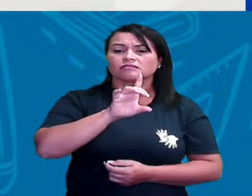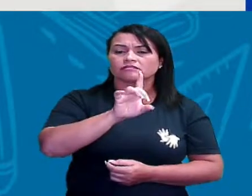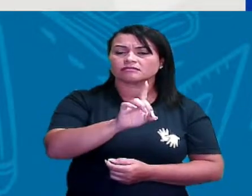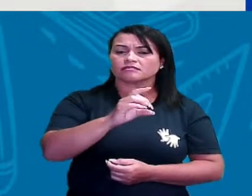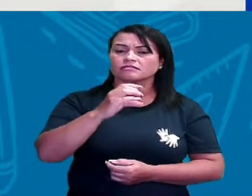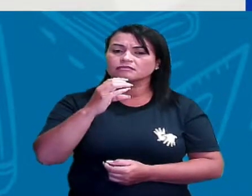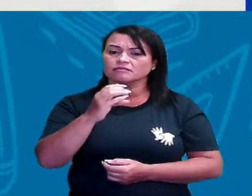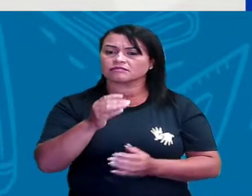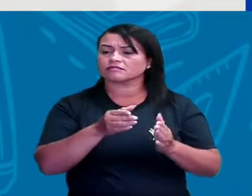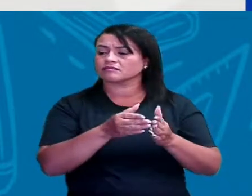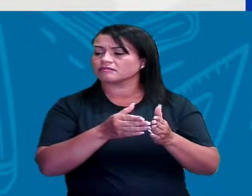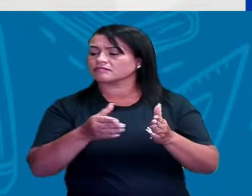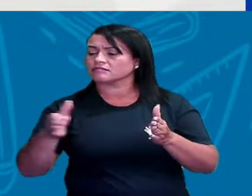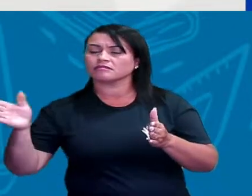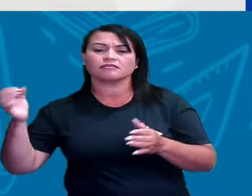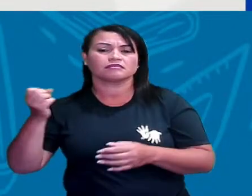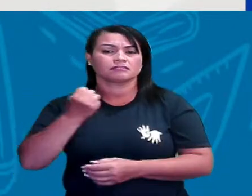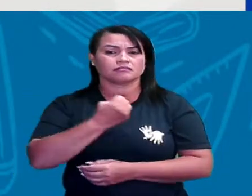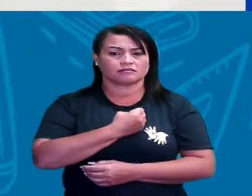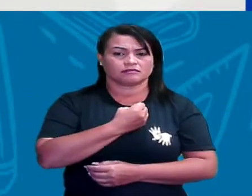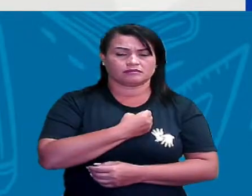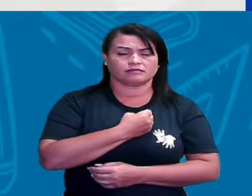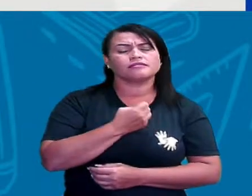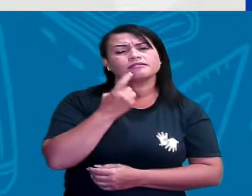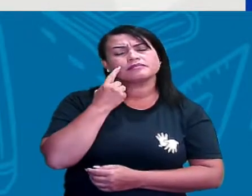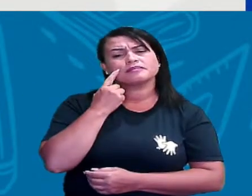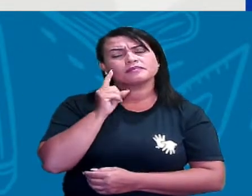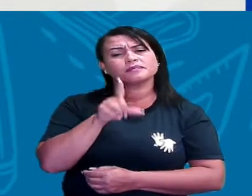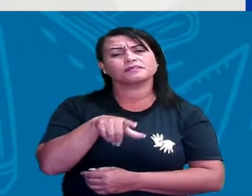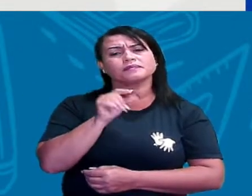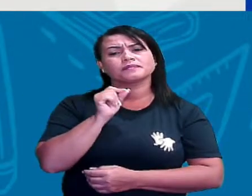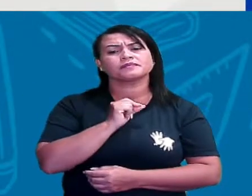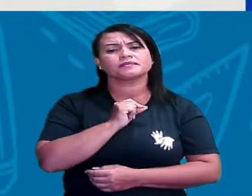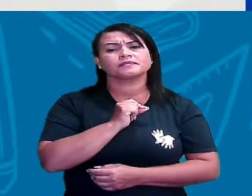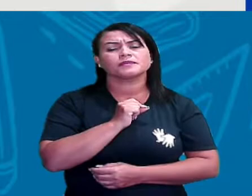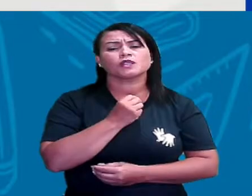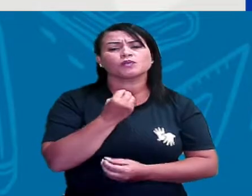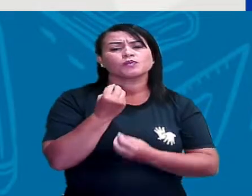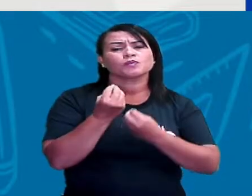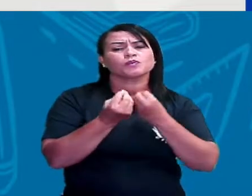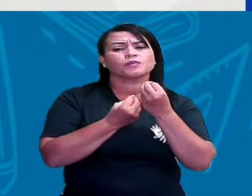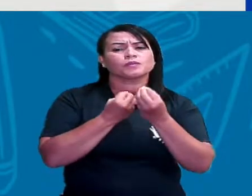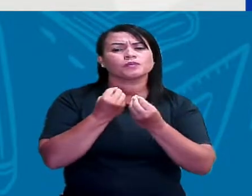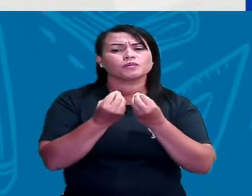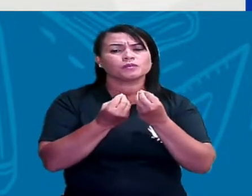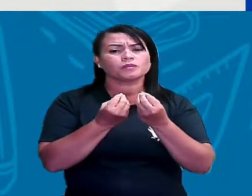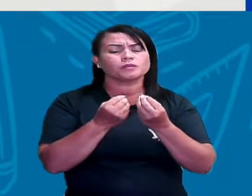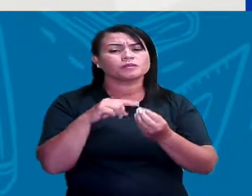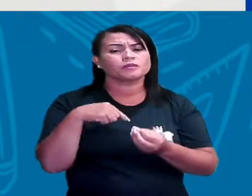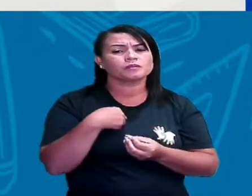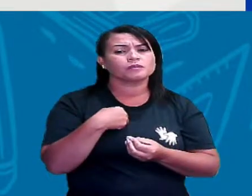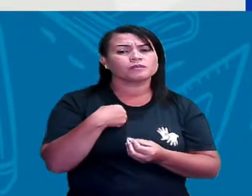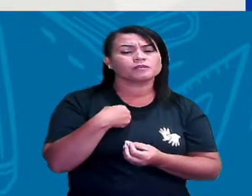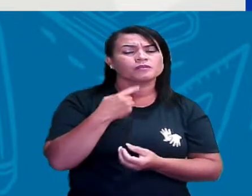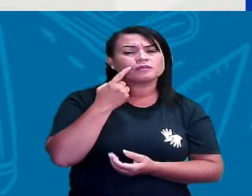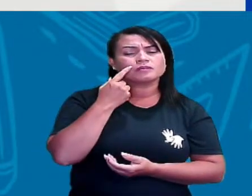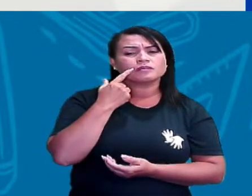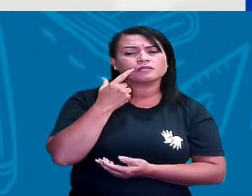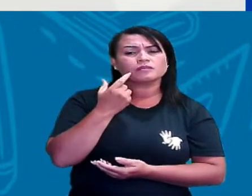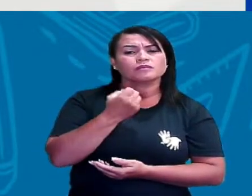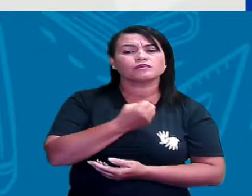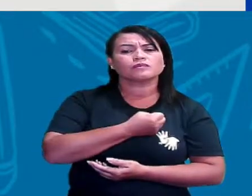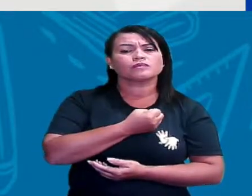centenas, e assim por diante do número, tá? Então, eu escolhi esse número. Como é que a gente lê esse número,